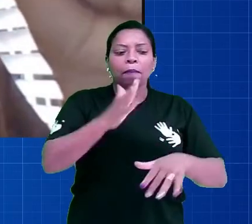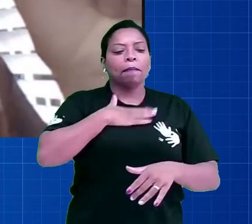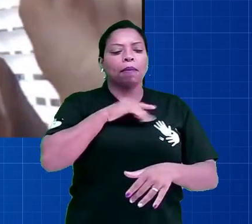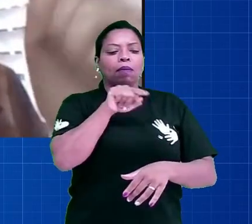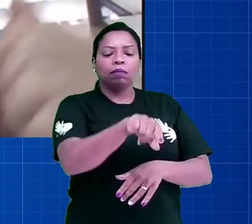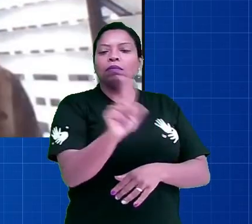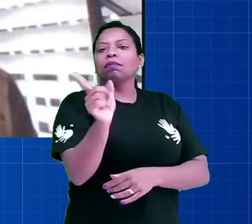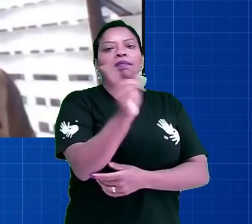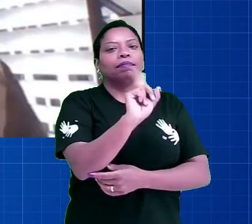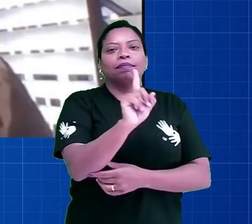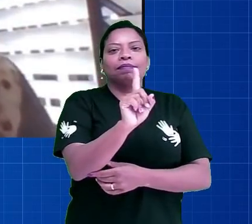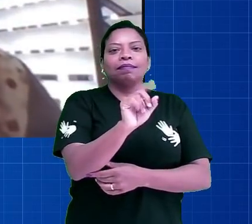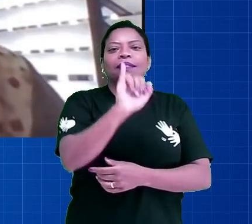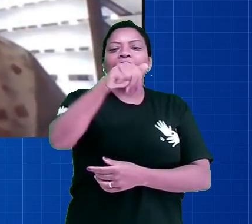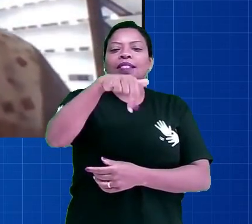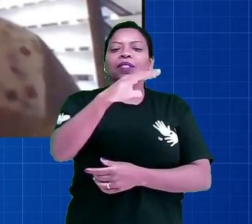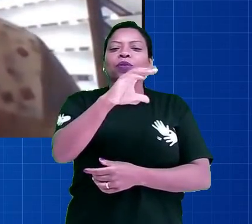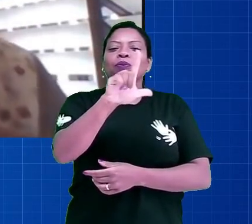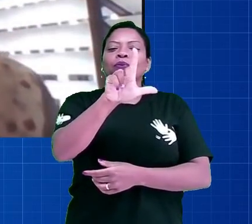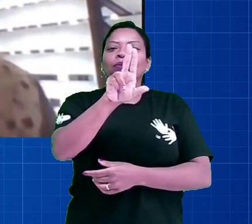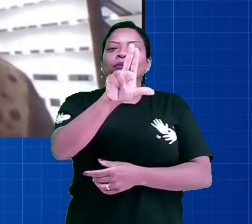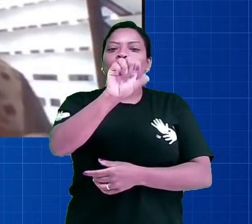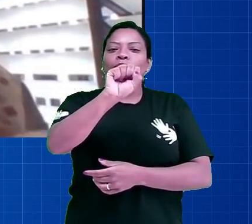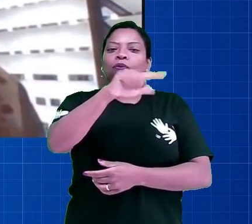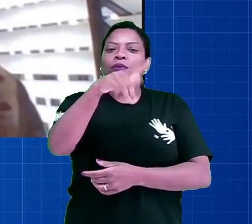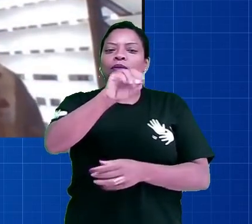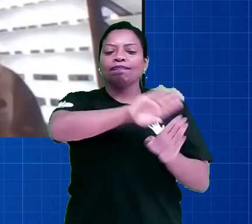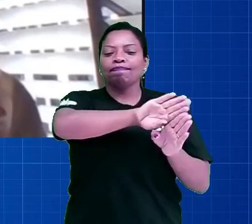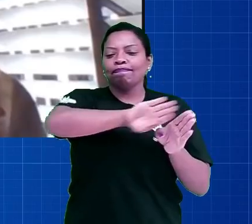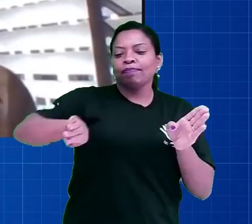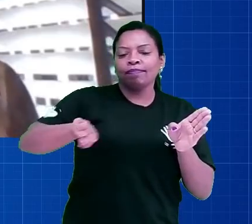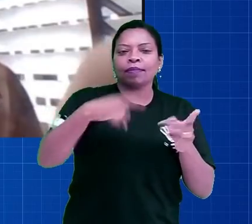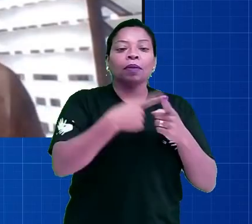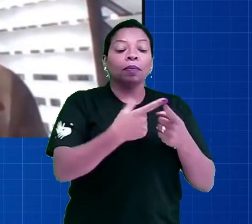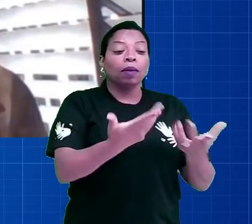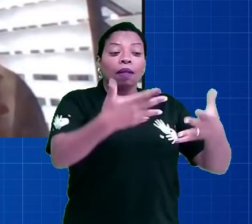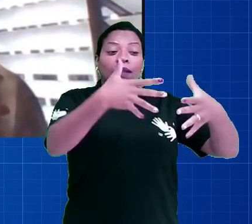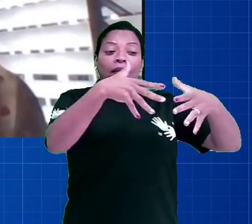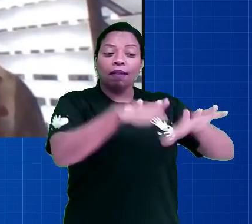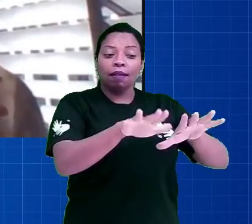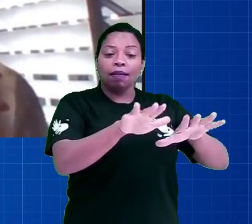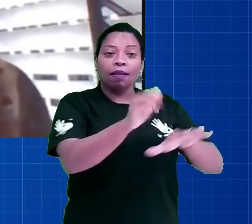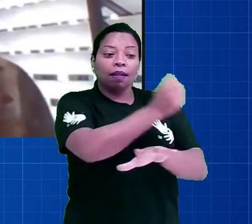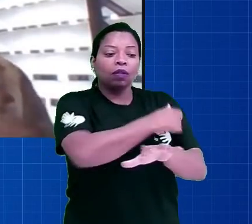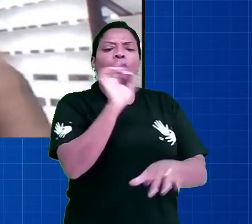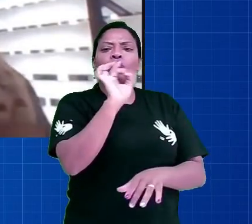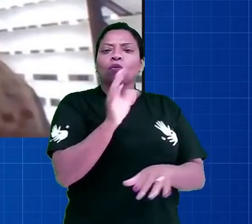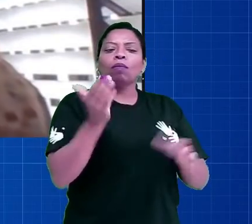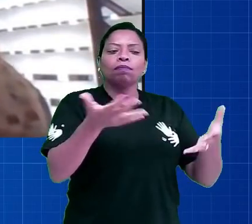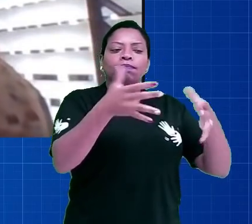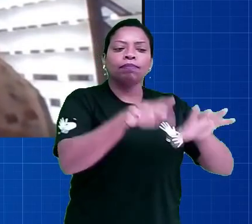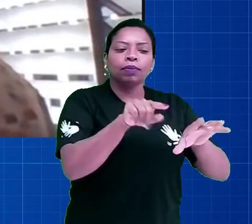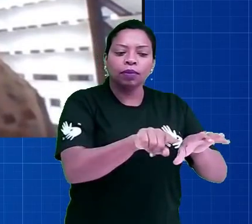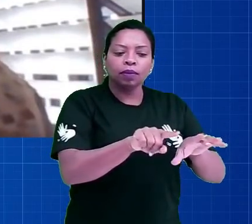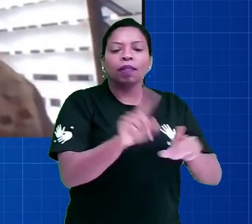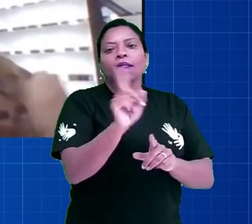da inclusão, né, que é um termo que a gente também tenta varrer do nosso vocabulário, porque a gente não tem